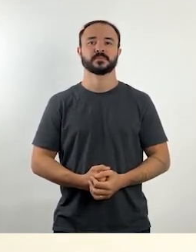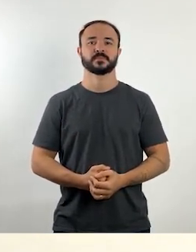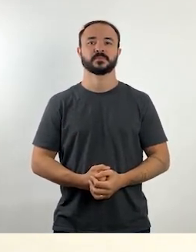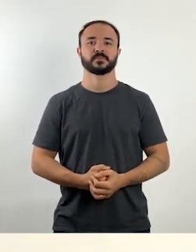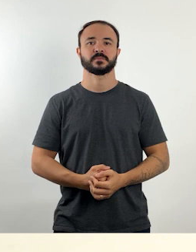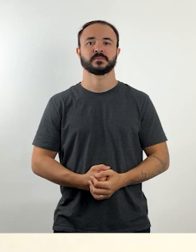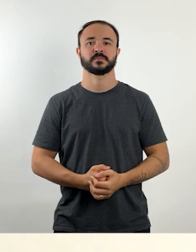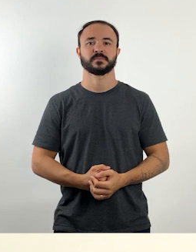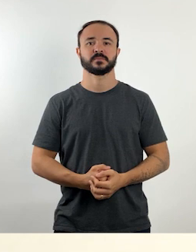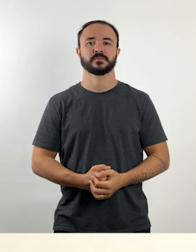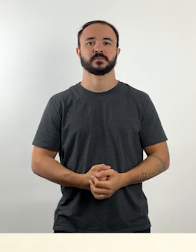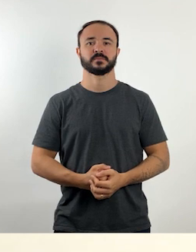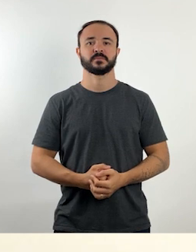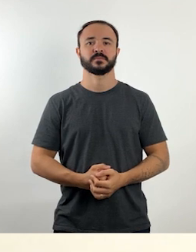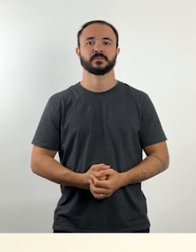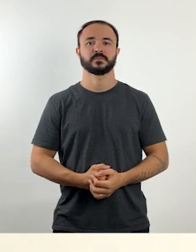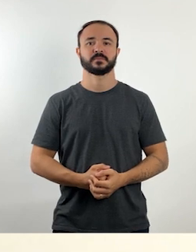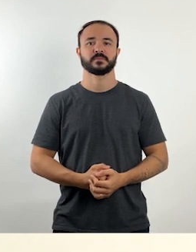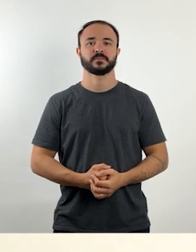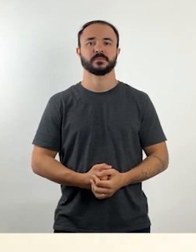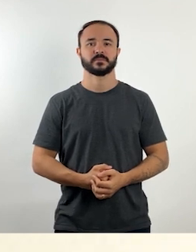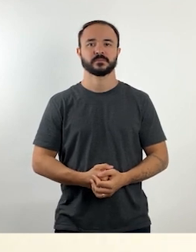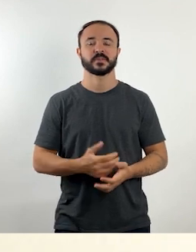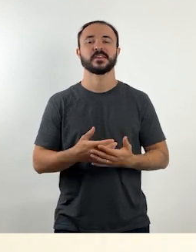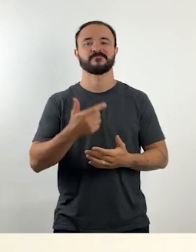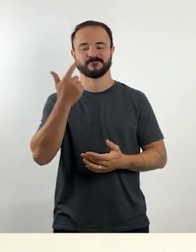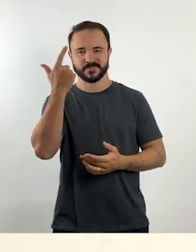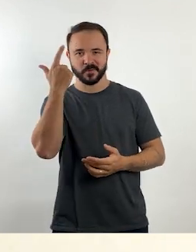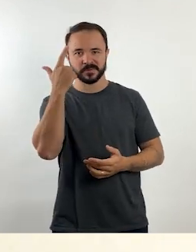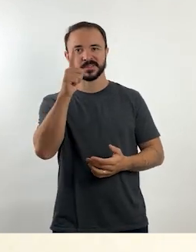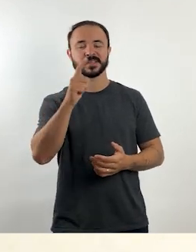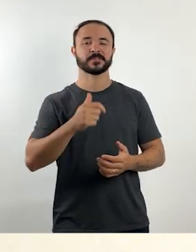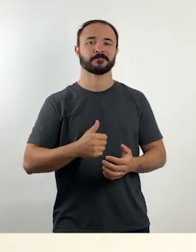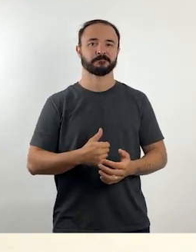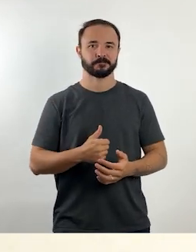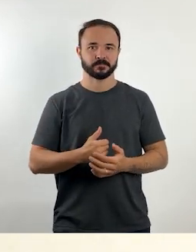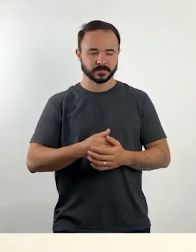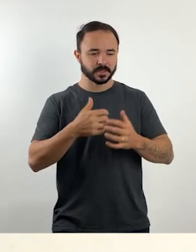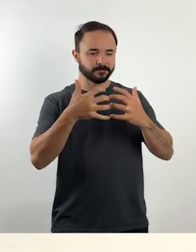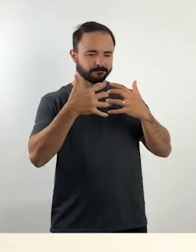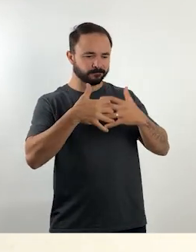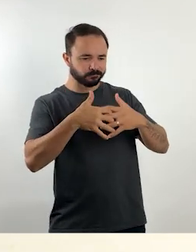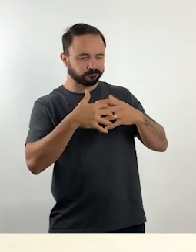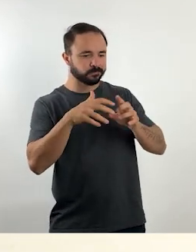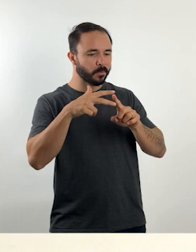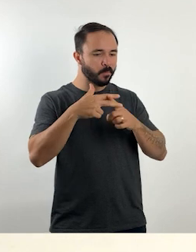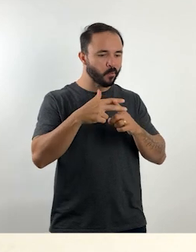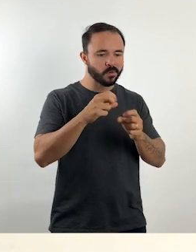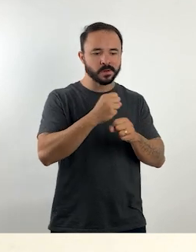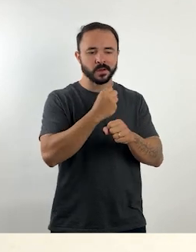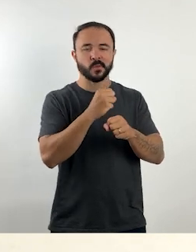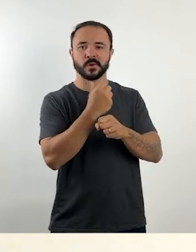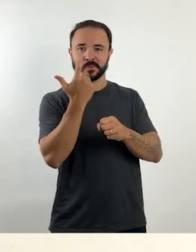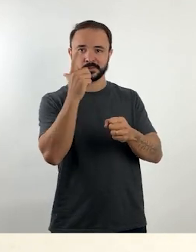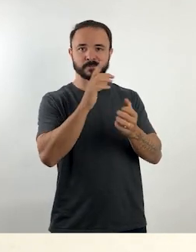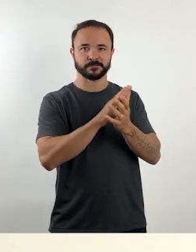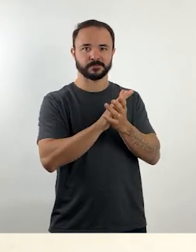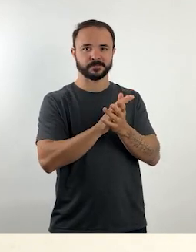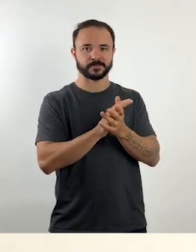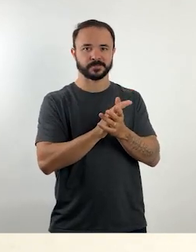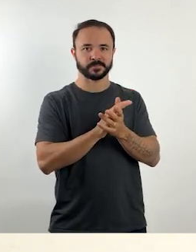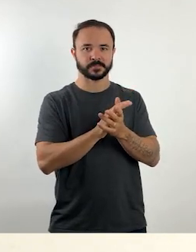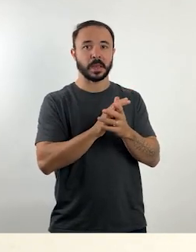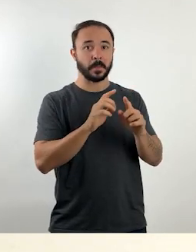aqui. E aí eu vou ter esse modelo aqui de montagem. Além disso, ainda